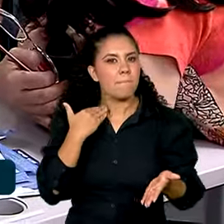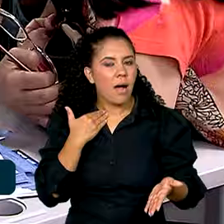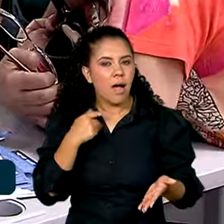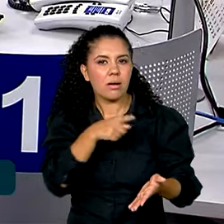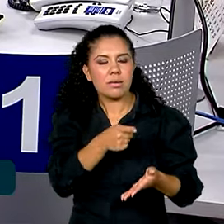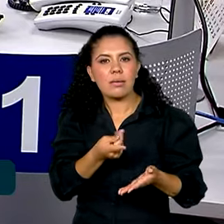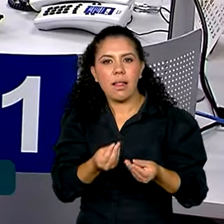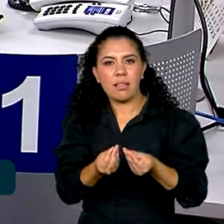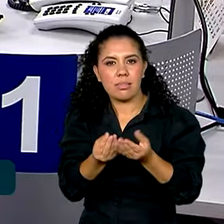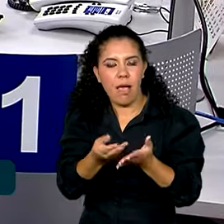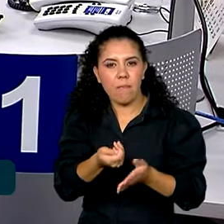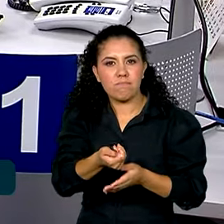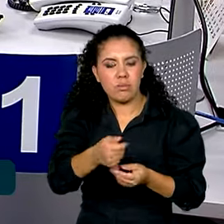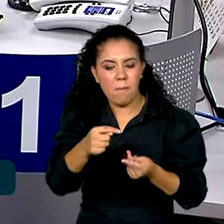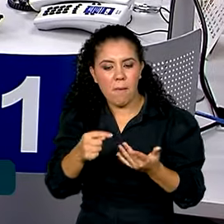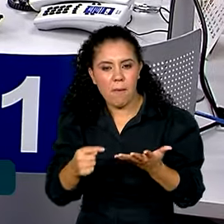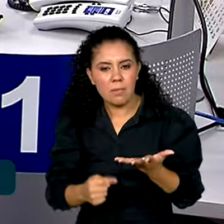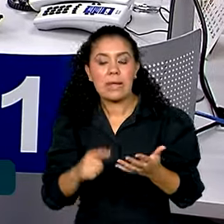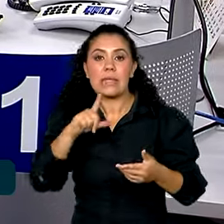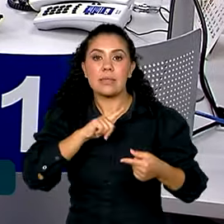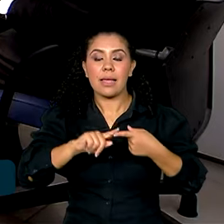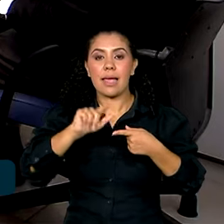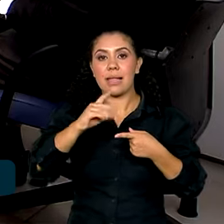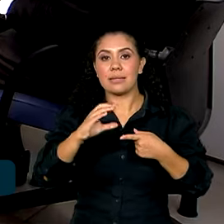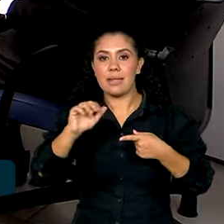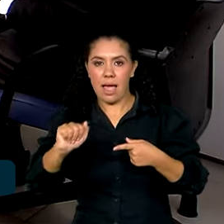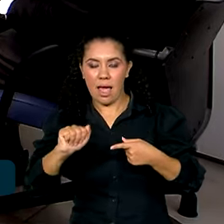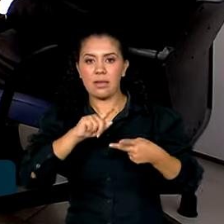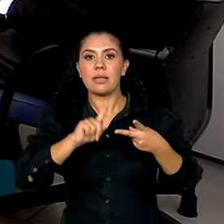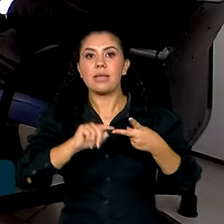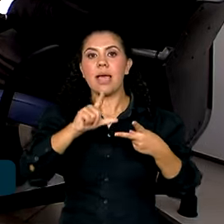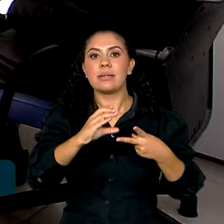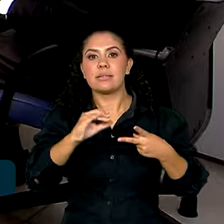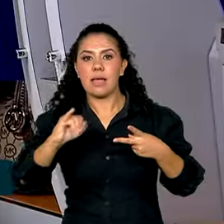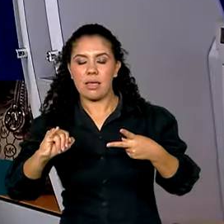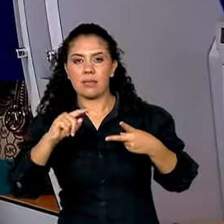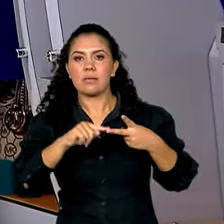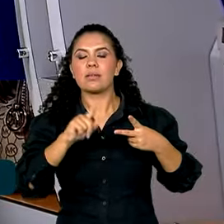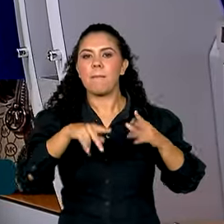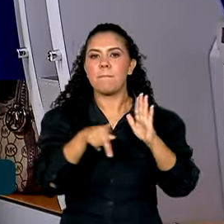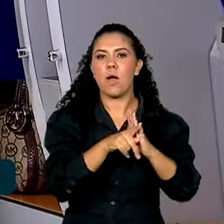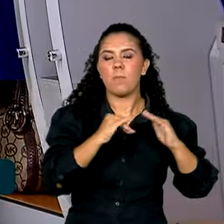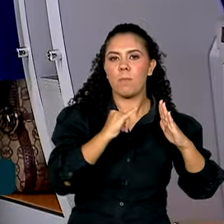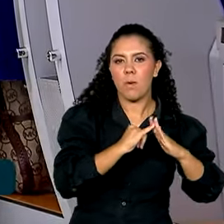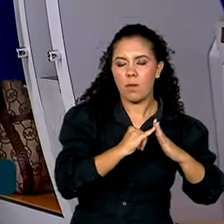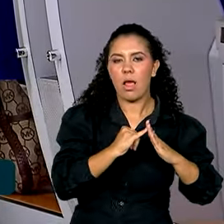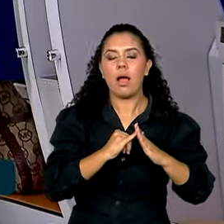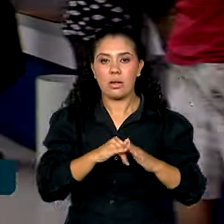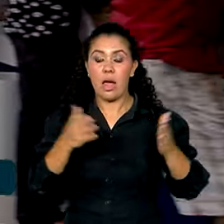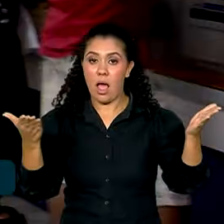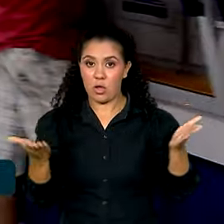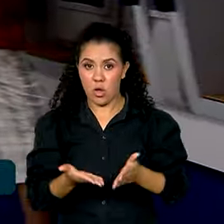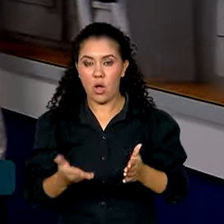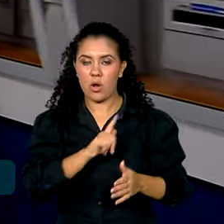é a letra de crédito do agronegócio, e a LCI, letra de crédito imobiliário. Agora, o governo encaminhou ao